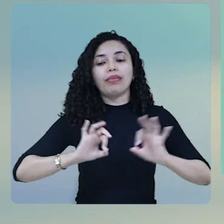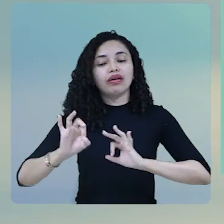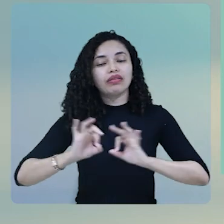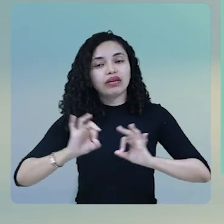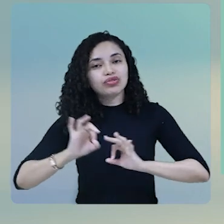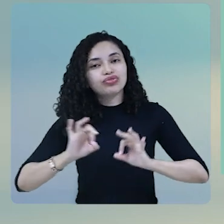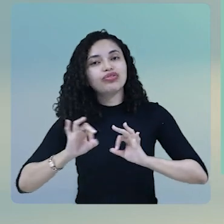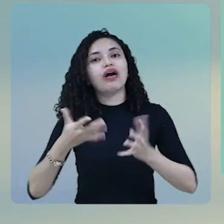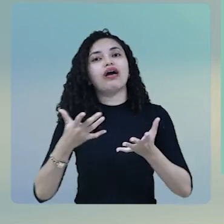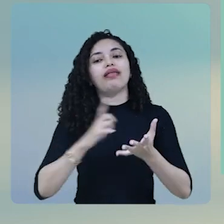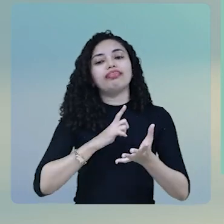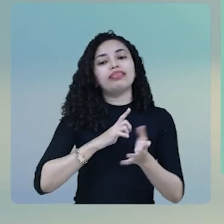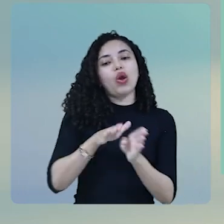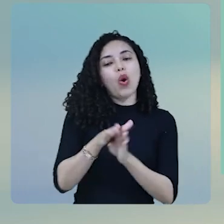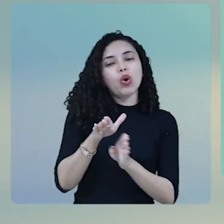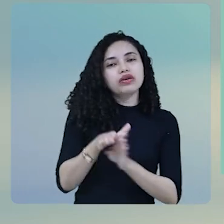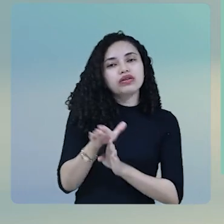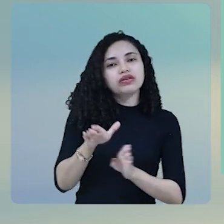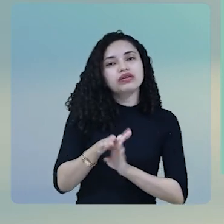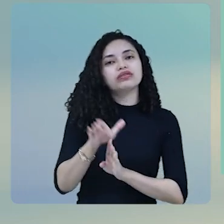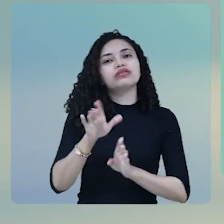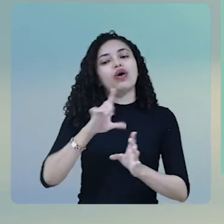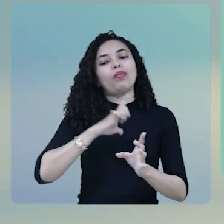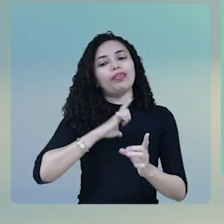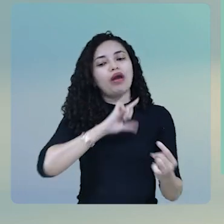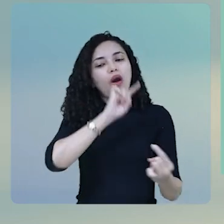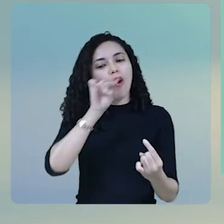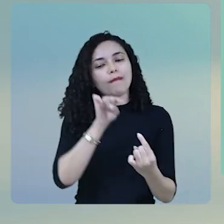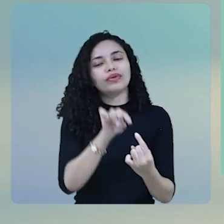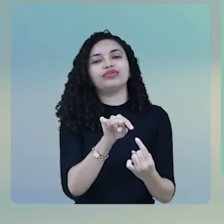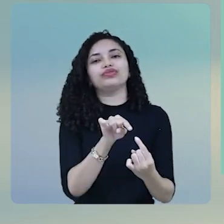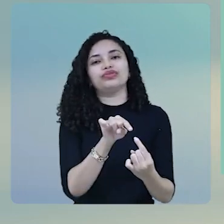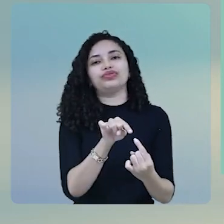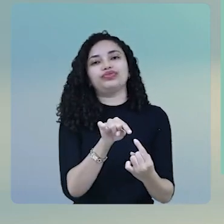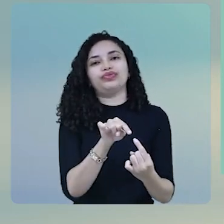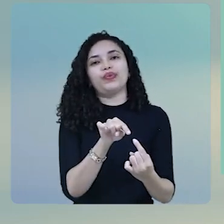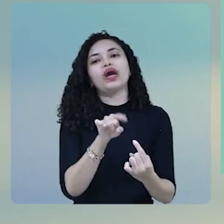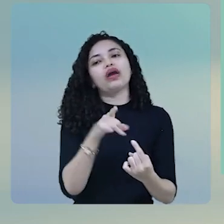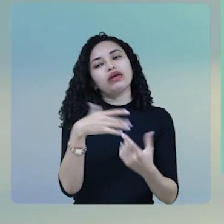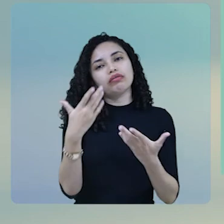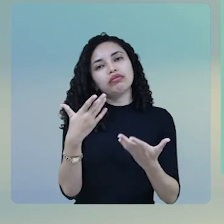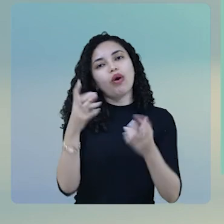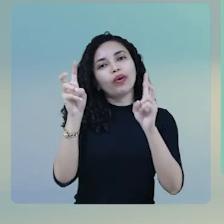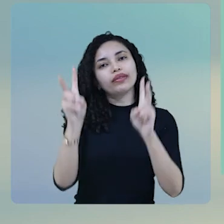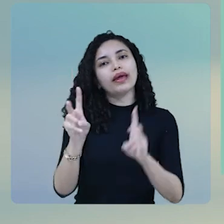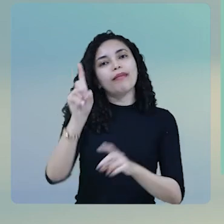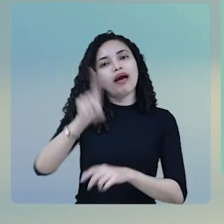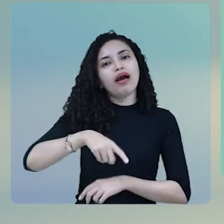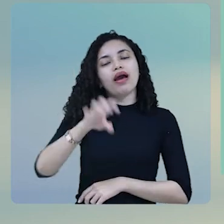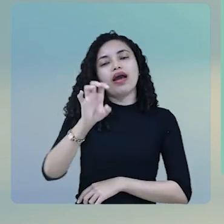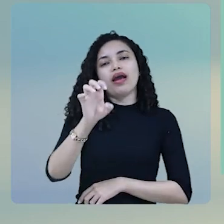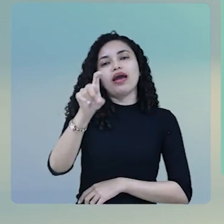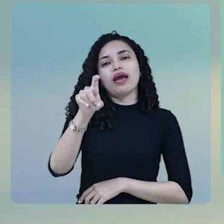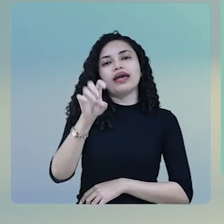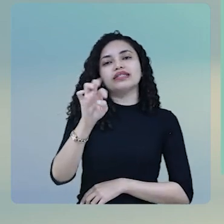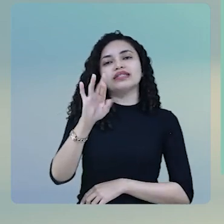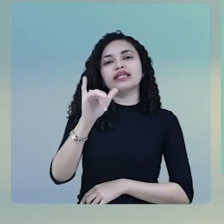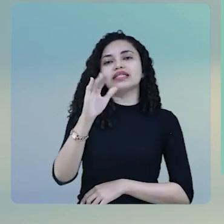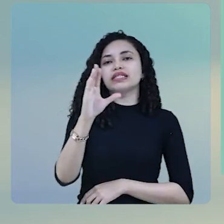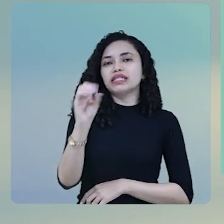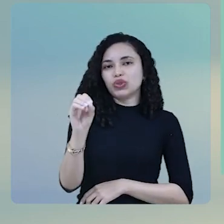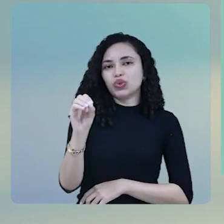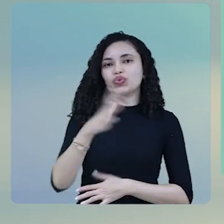de atividade física. Mas eu estou falando aqui de atividade física planejada, estruturada, atividade física com um objetivo. Ou